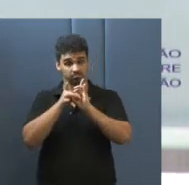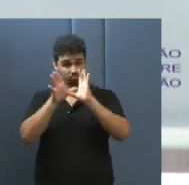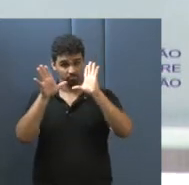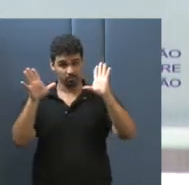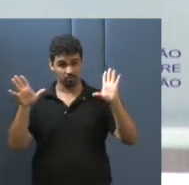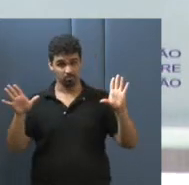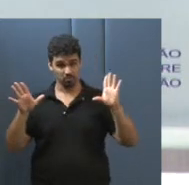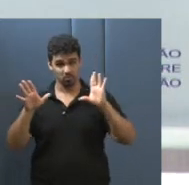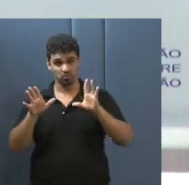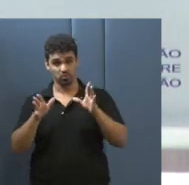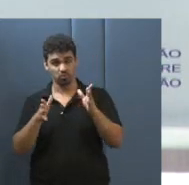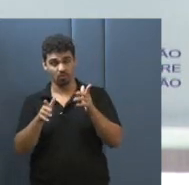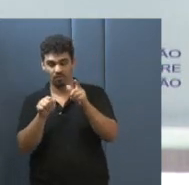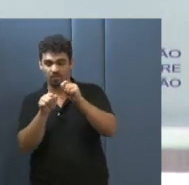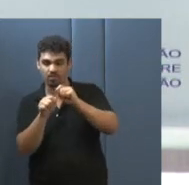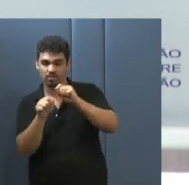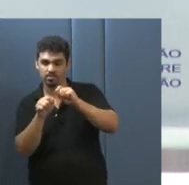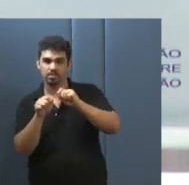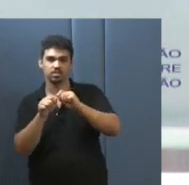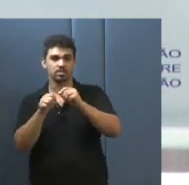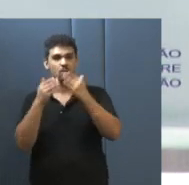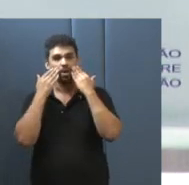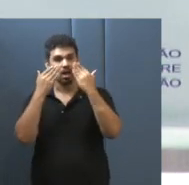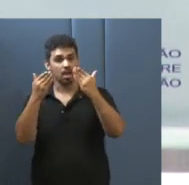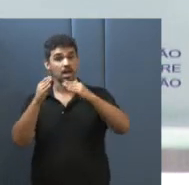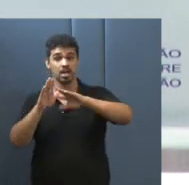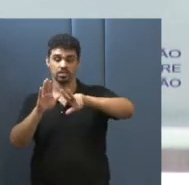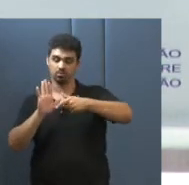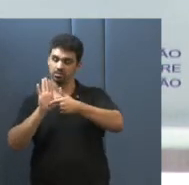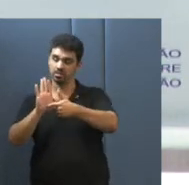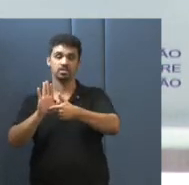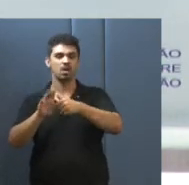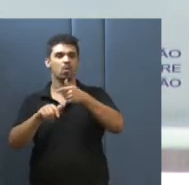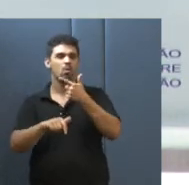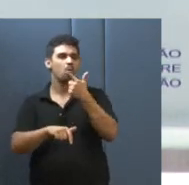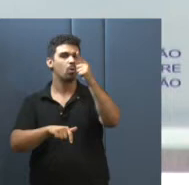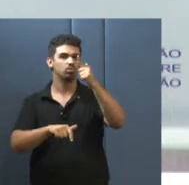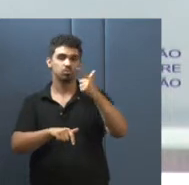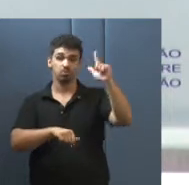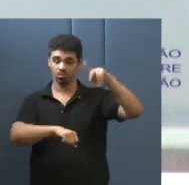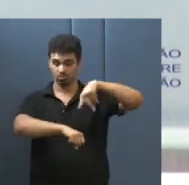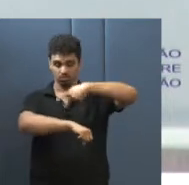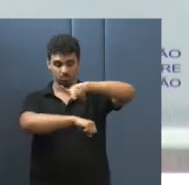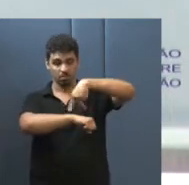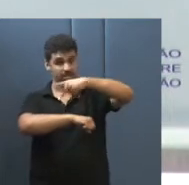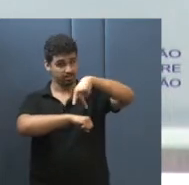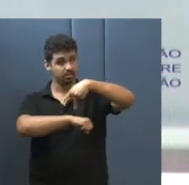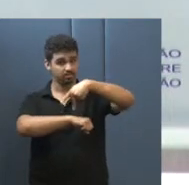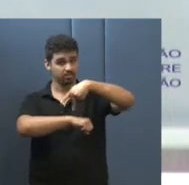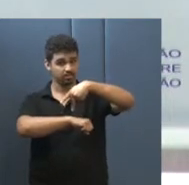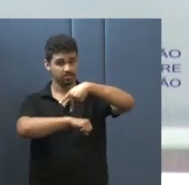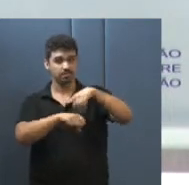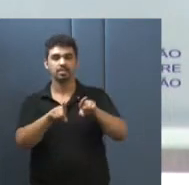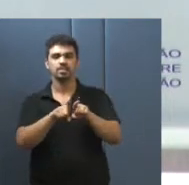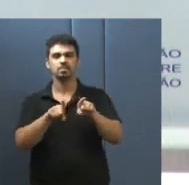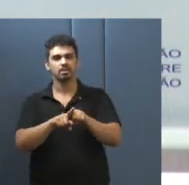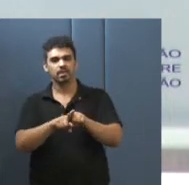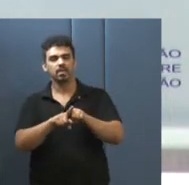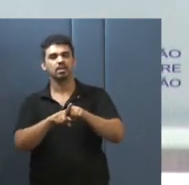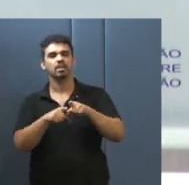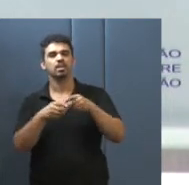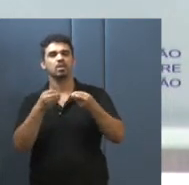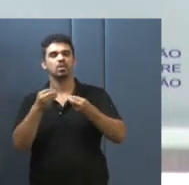não nos permitiu formar uma exposição mais relevante em outros países. E outros fatores também são colocados mais pontualmente,